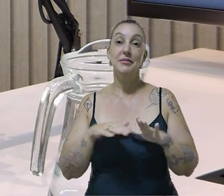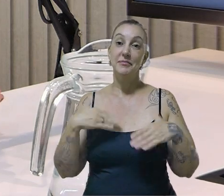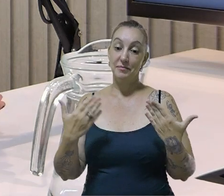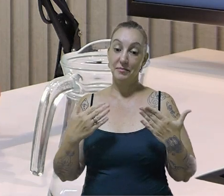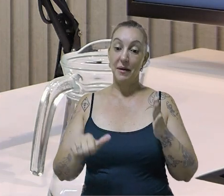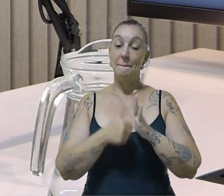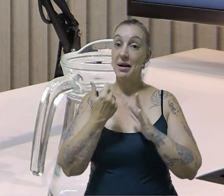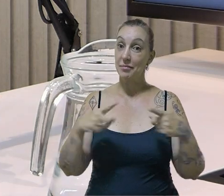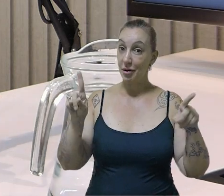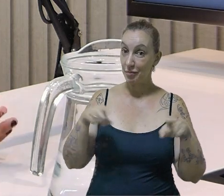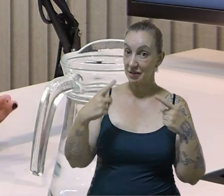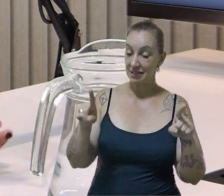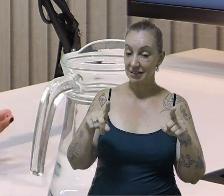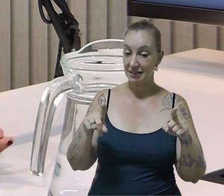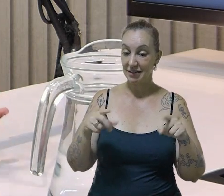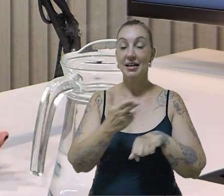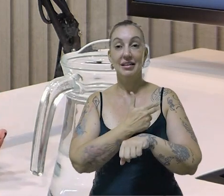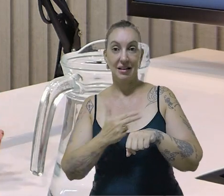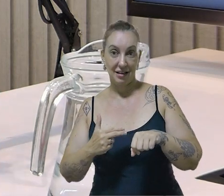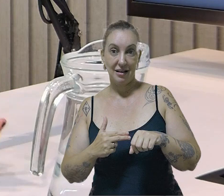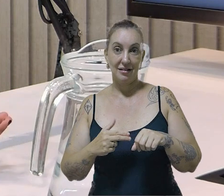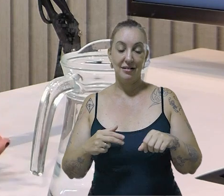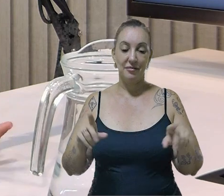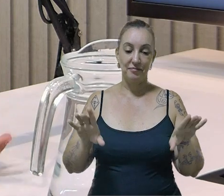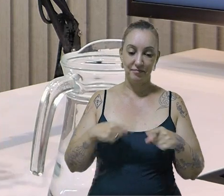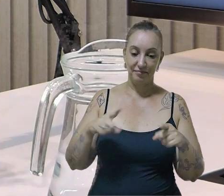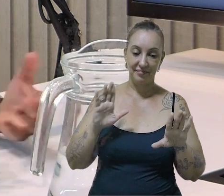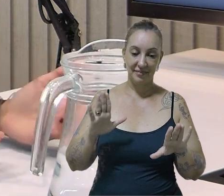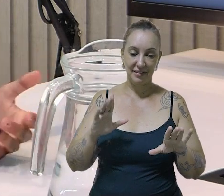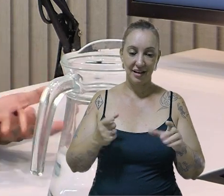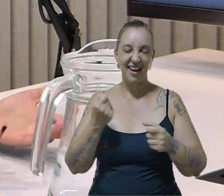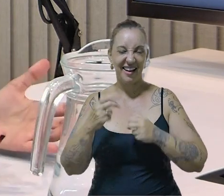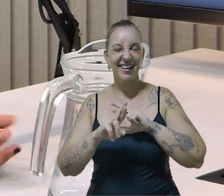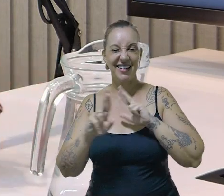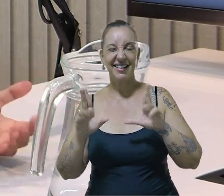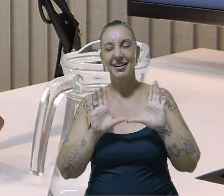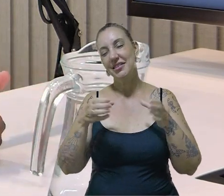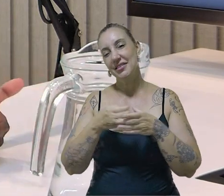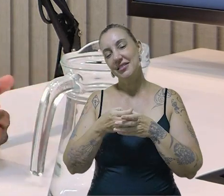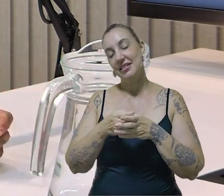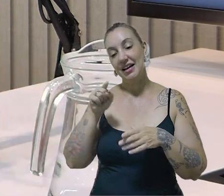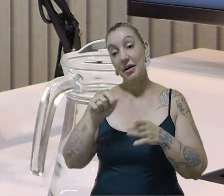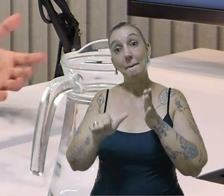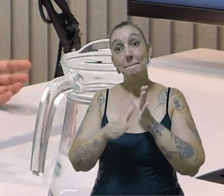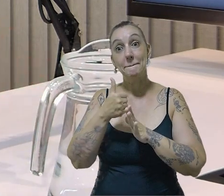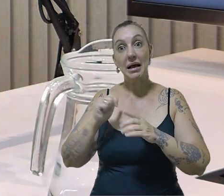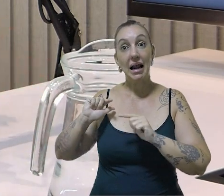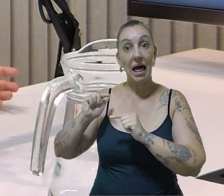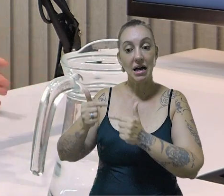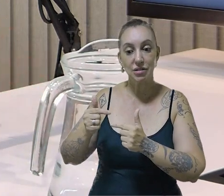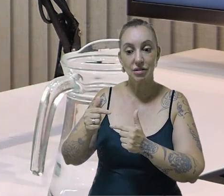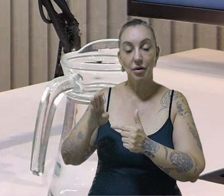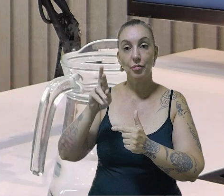uma vez meu primeiro musical né o tatuagem é um musical mas é um musical alternativo de uma companhia e tal esse é o primeiro clássico